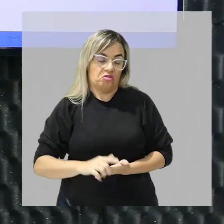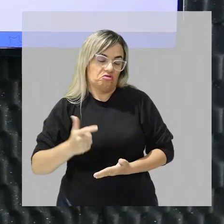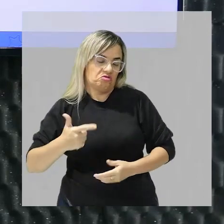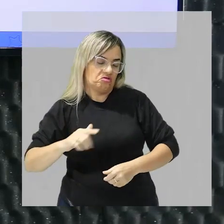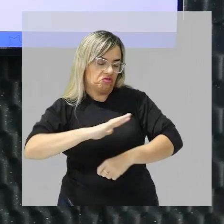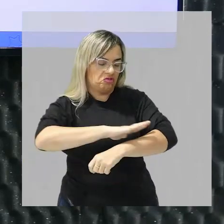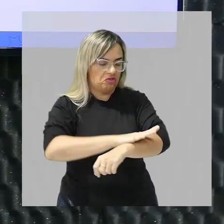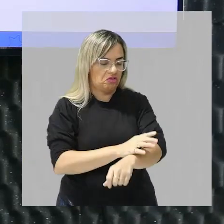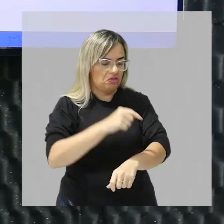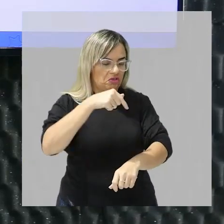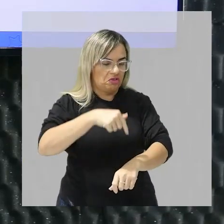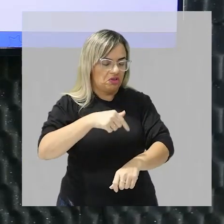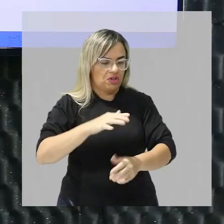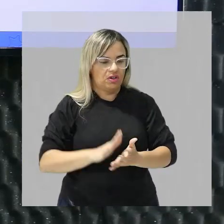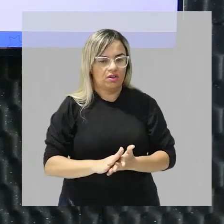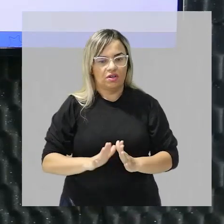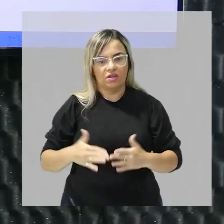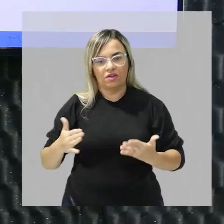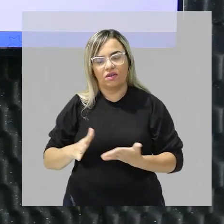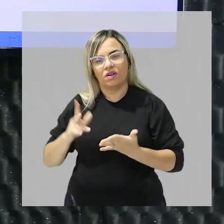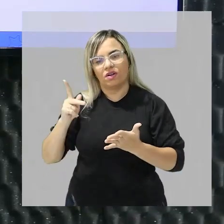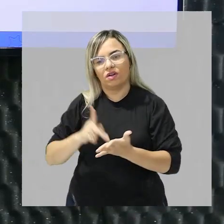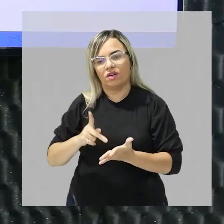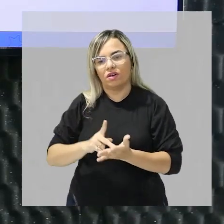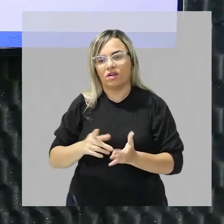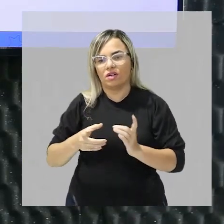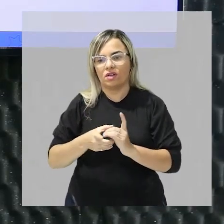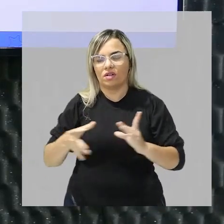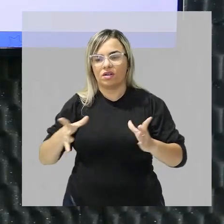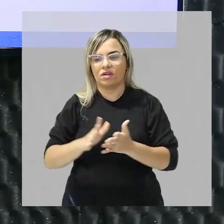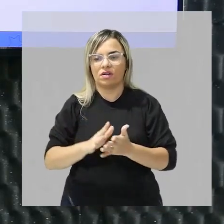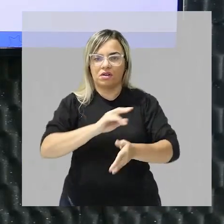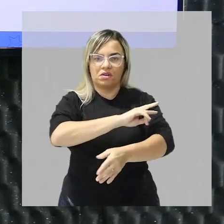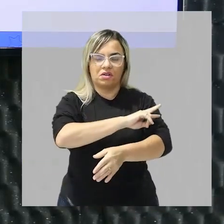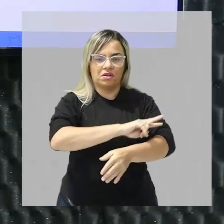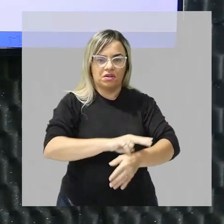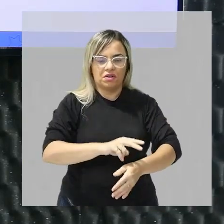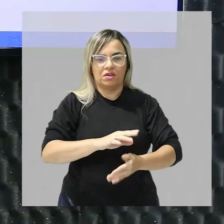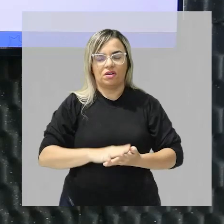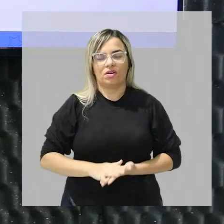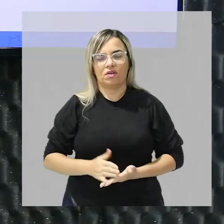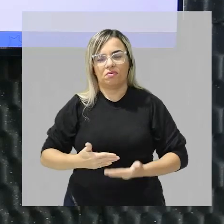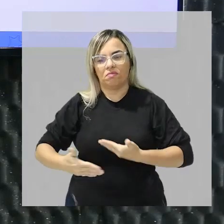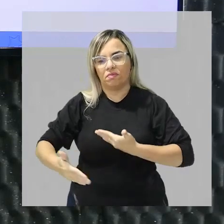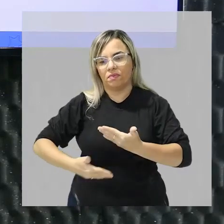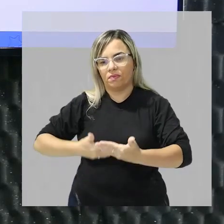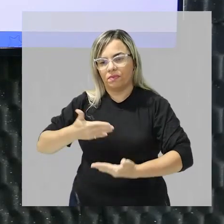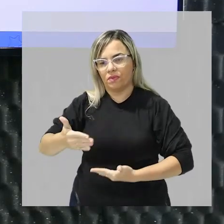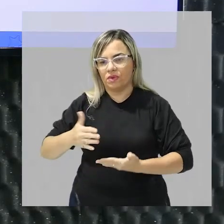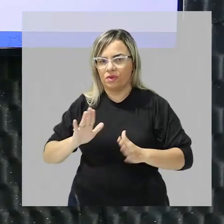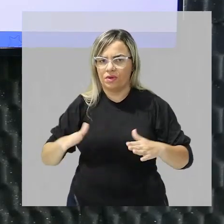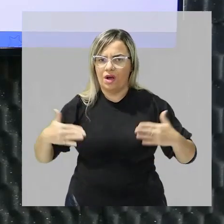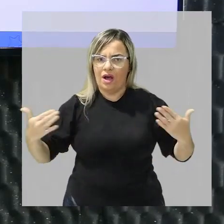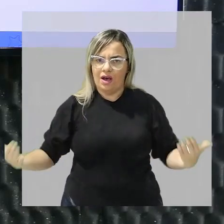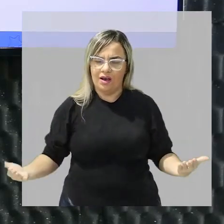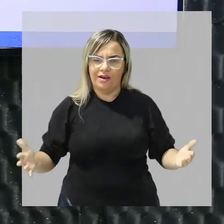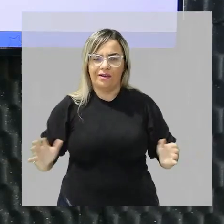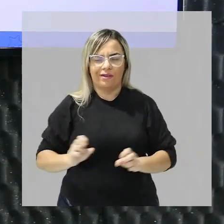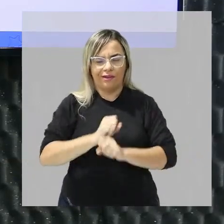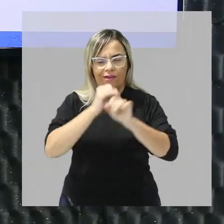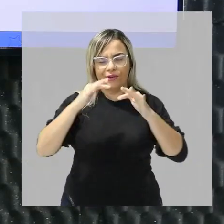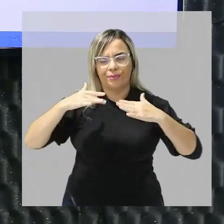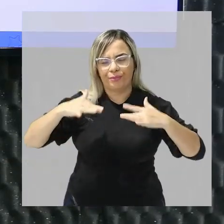uma verdadeira democracia racial, ok? E aí o movimento negro, obviamente, bateu contra essa